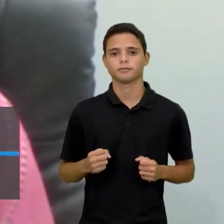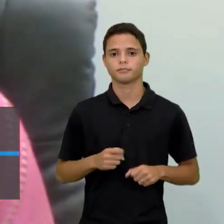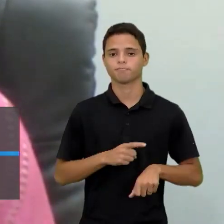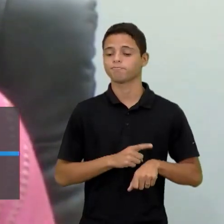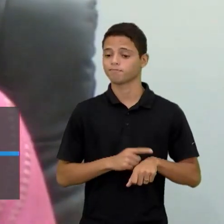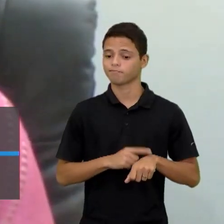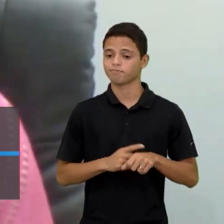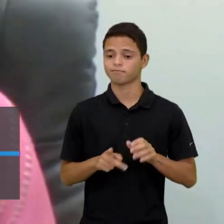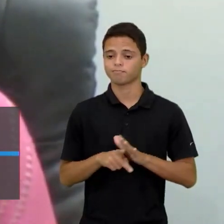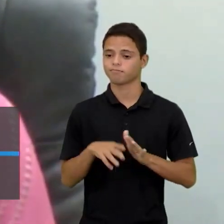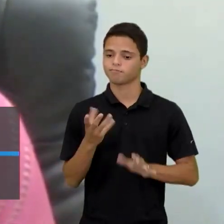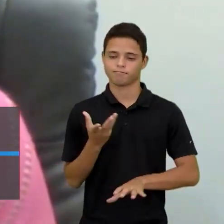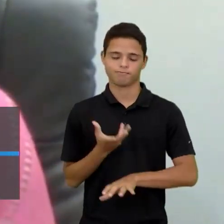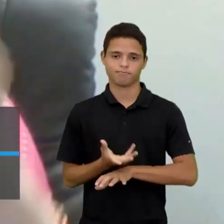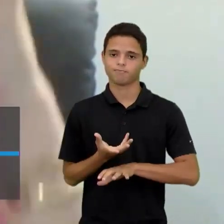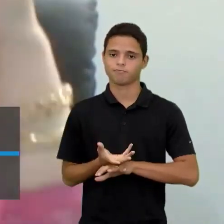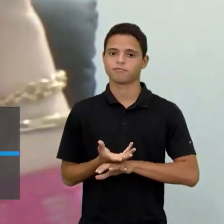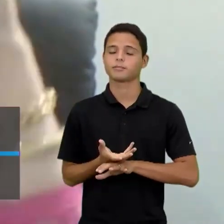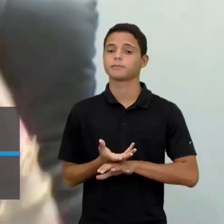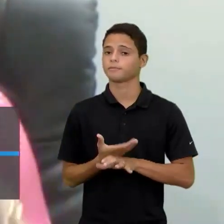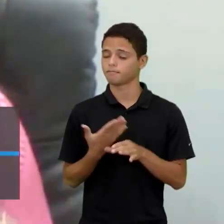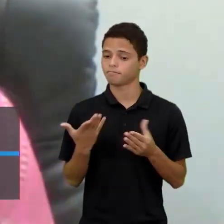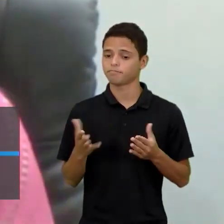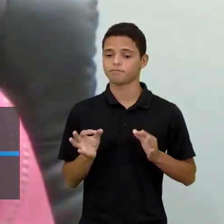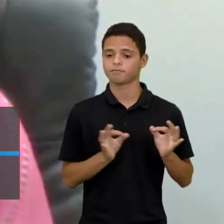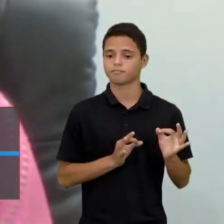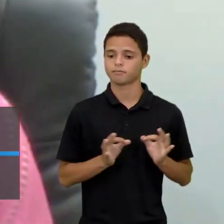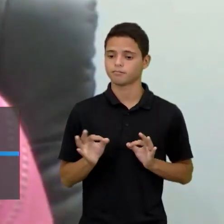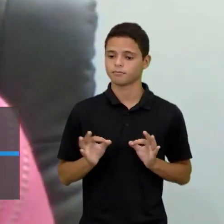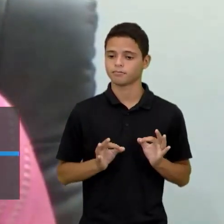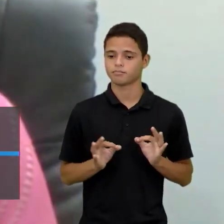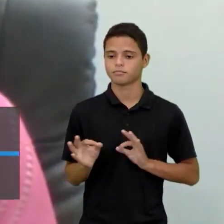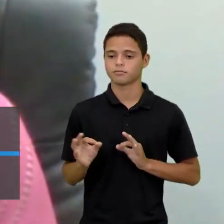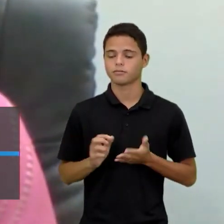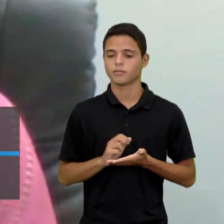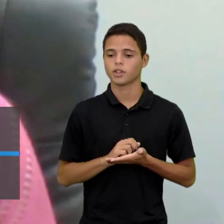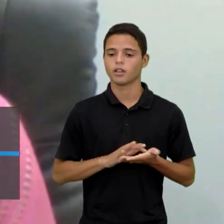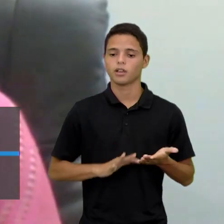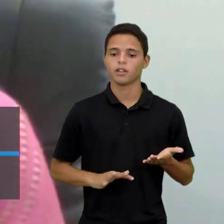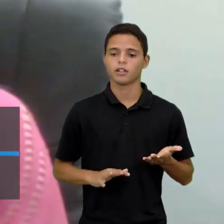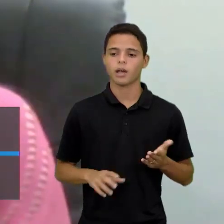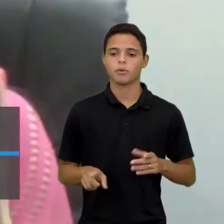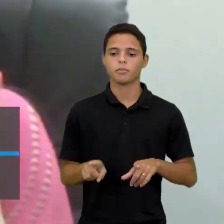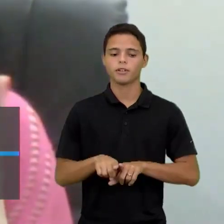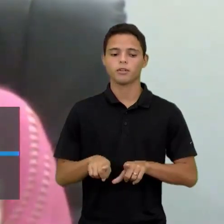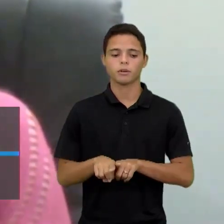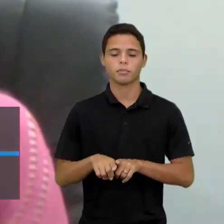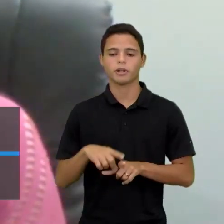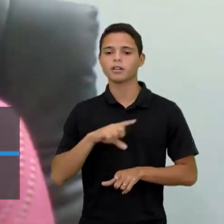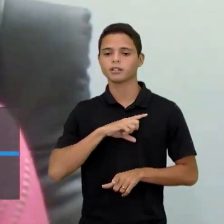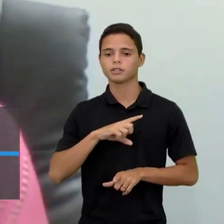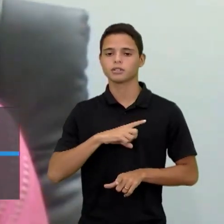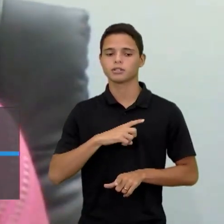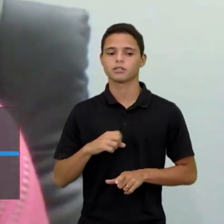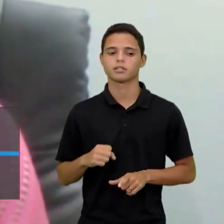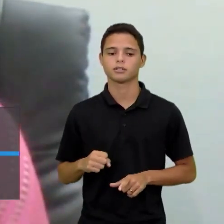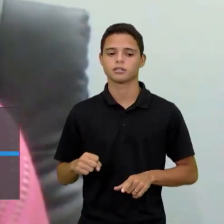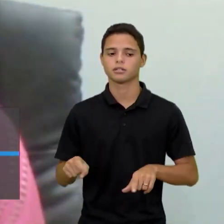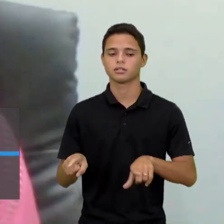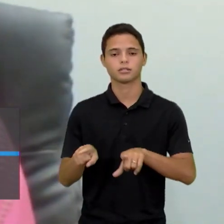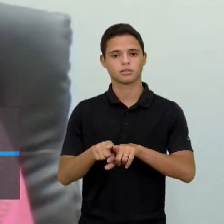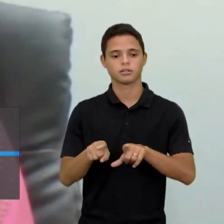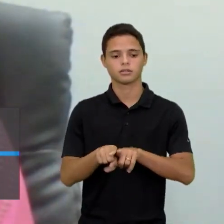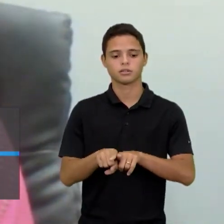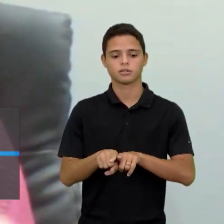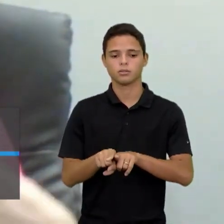na disciplina, na minha disciplina, e aí eu preparo uma atividade para que ele possa fazer uma, duas atividades, tá bom?